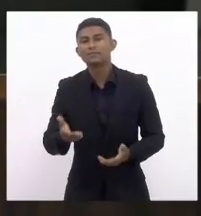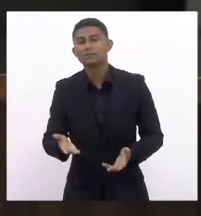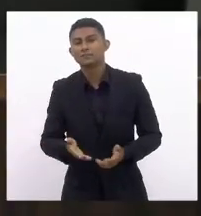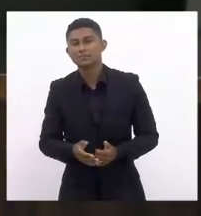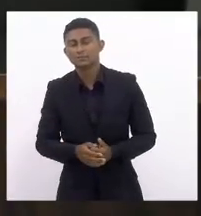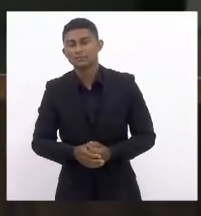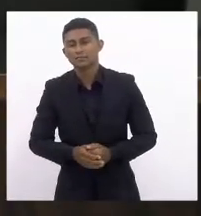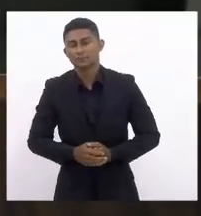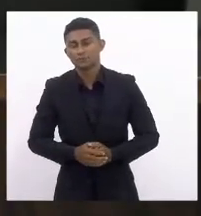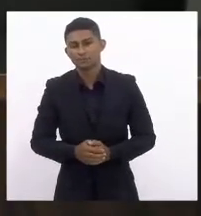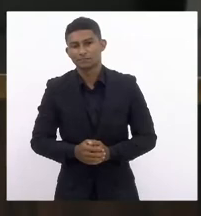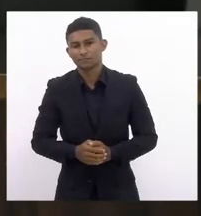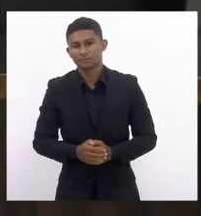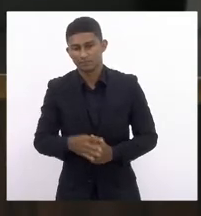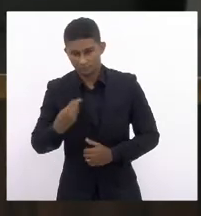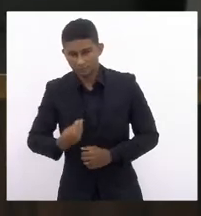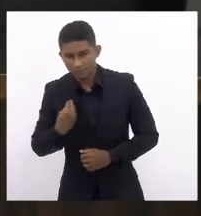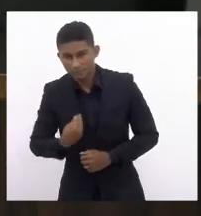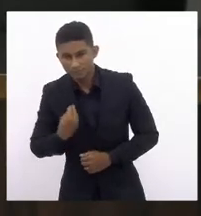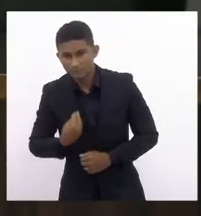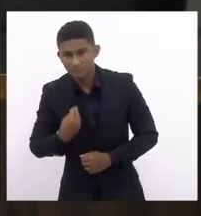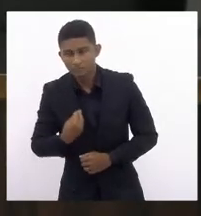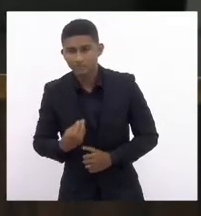Deputado Subtenente Bernardo.